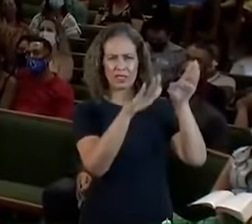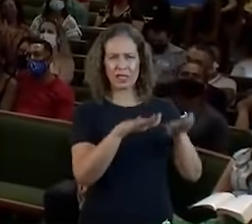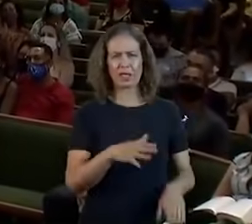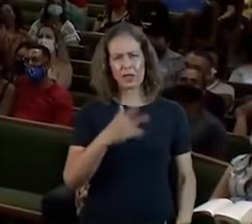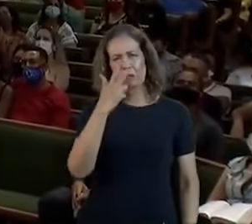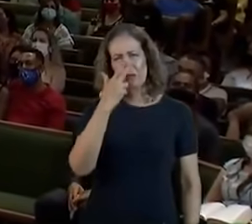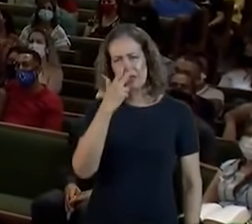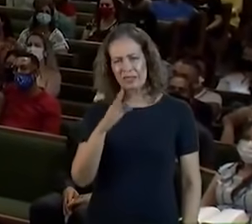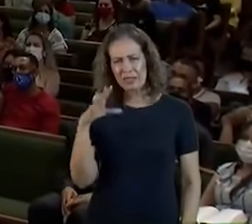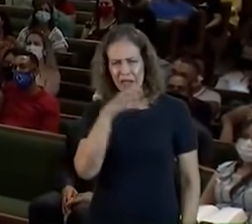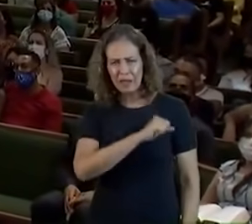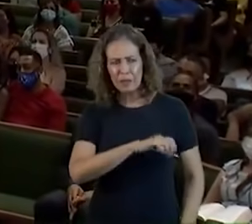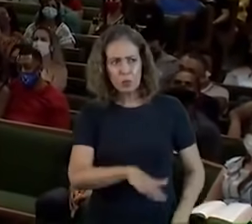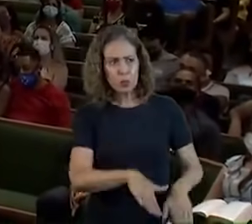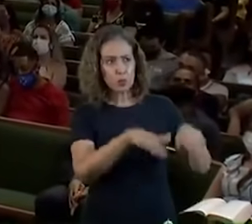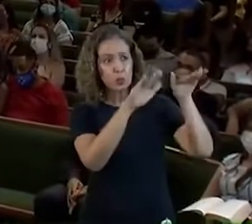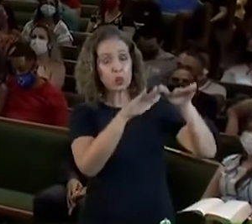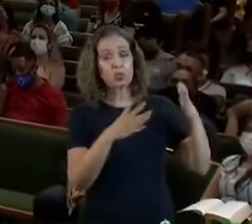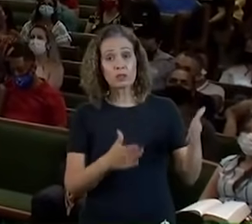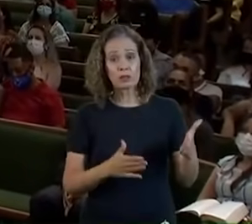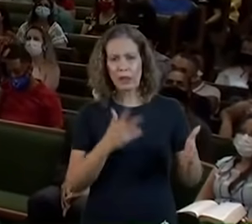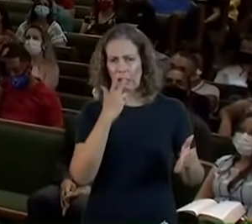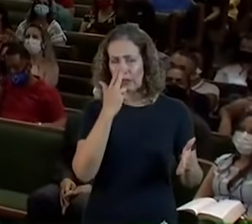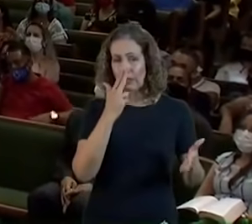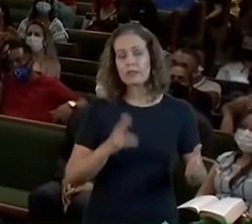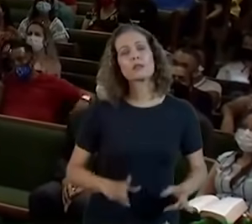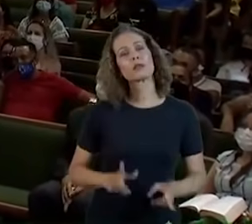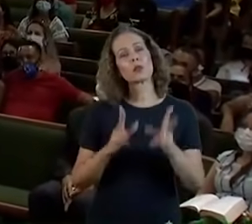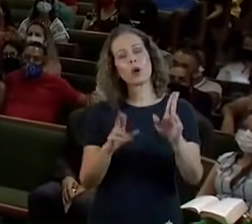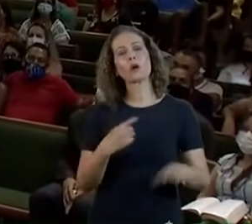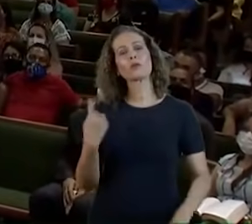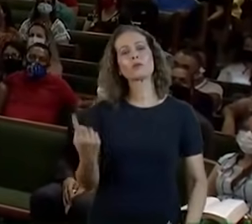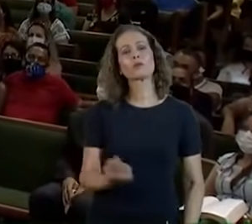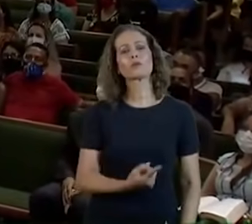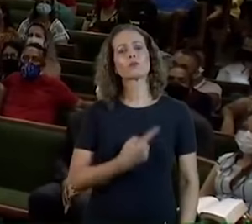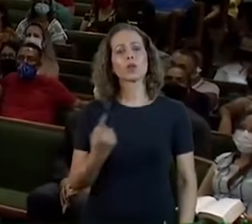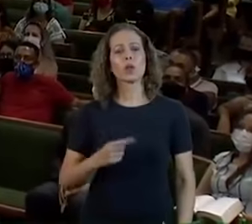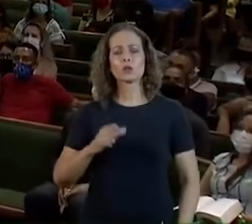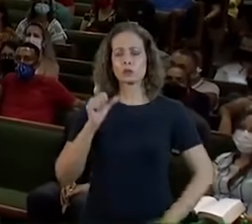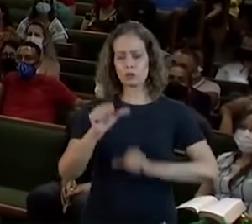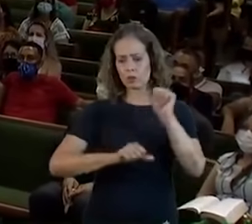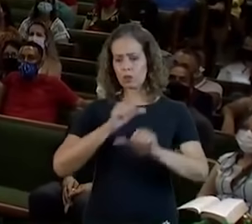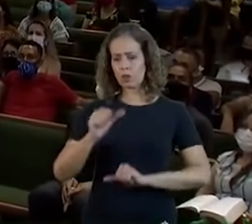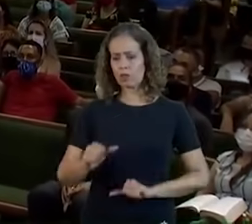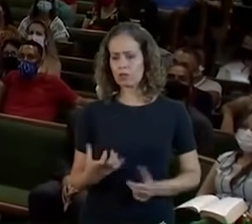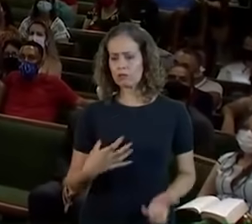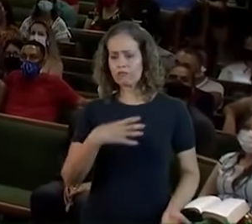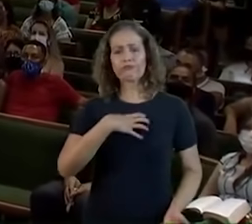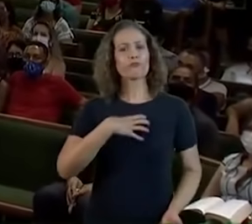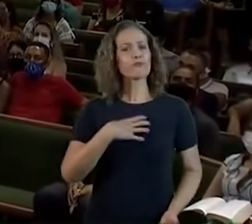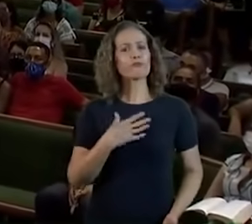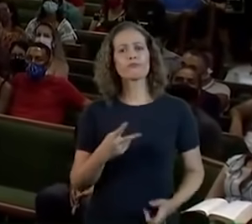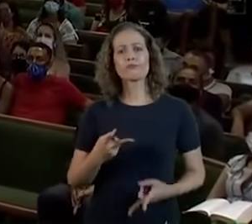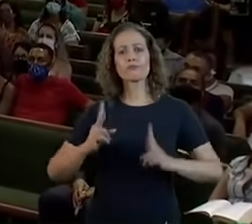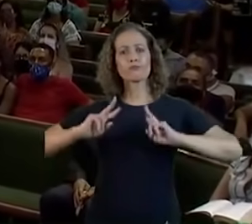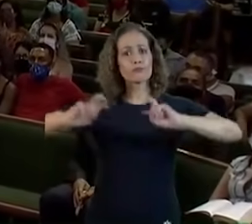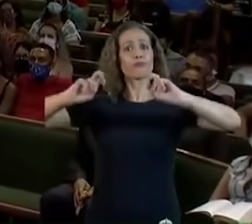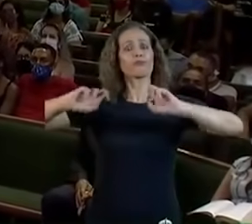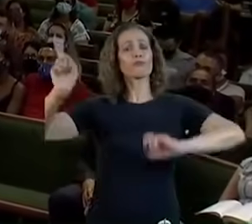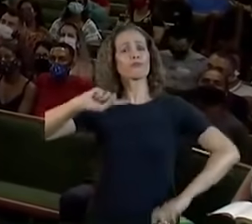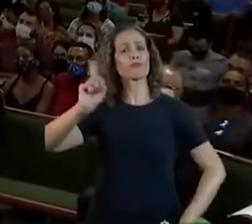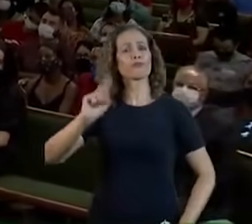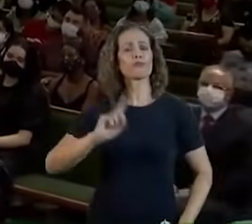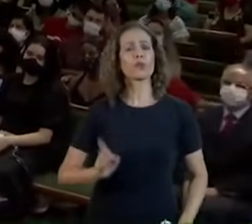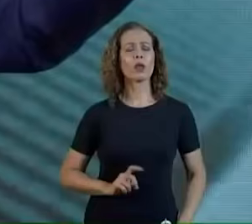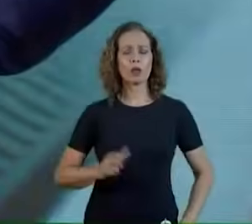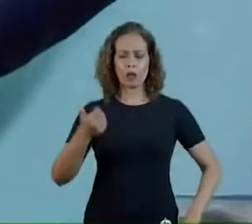rápido, sim ou não? Assim também a gente é incapaz de perceber as próprias mudanças nossas. Você não